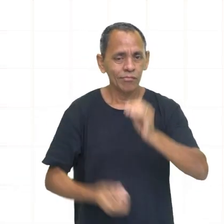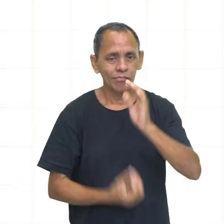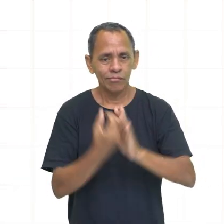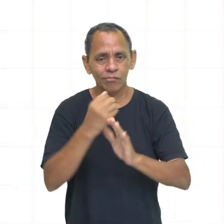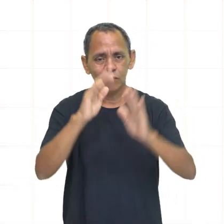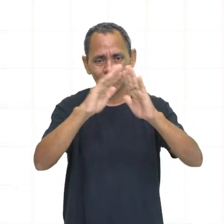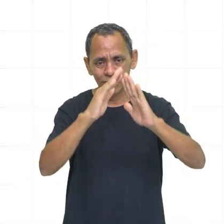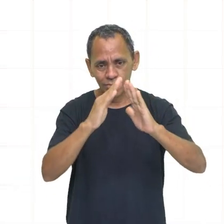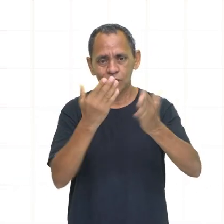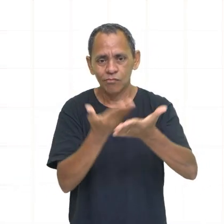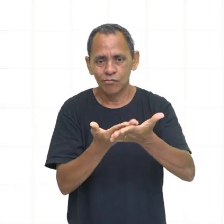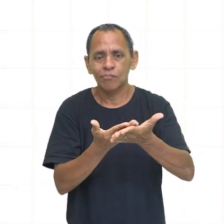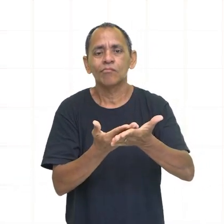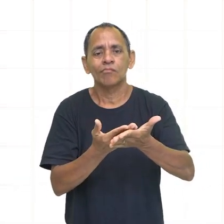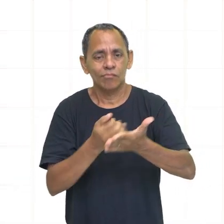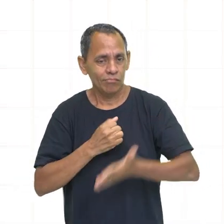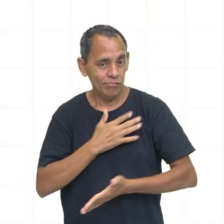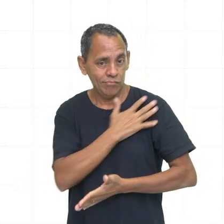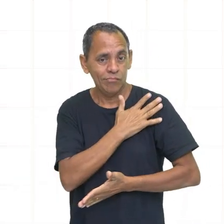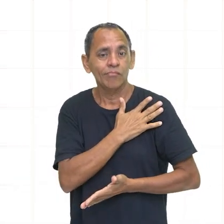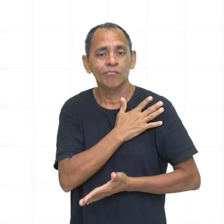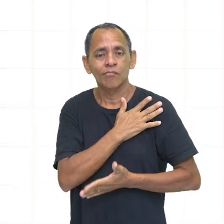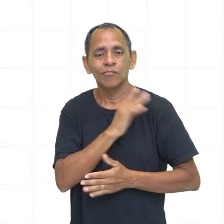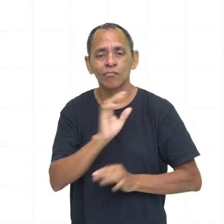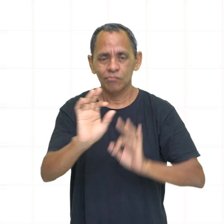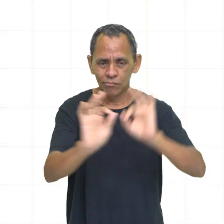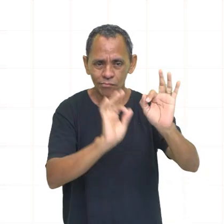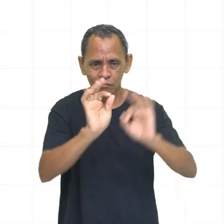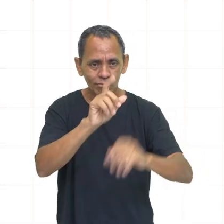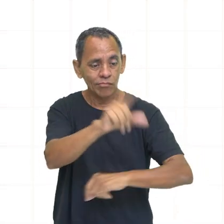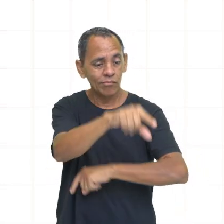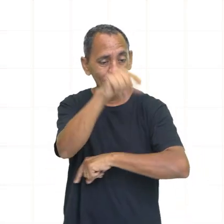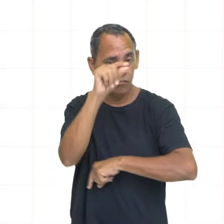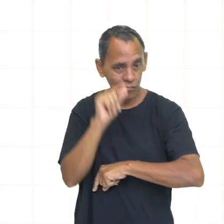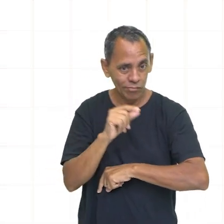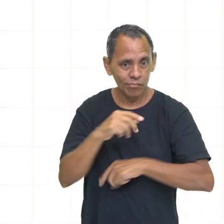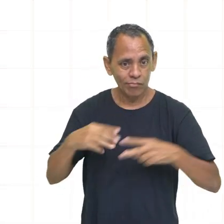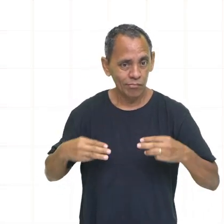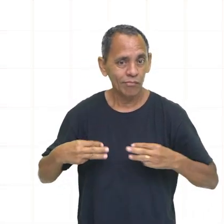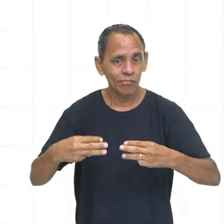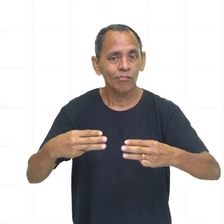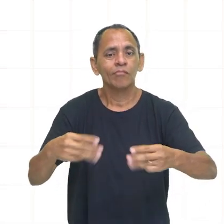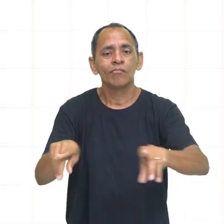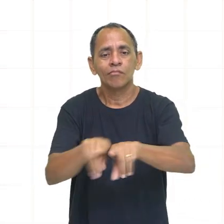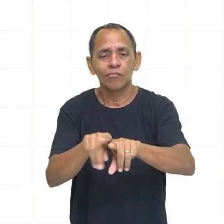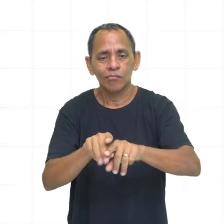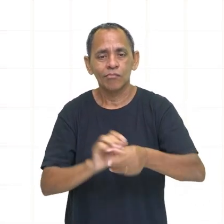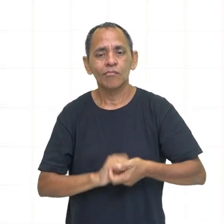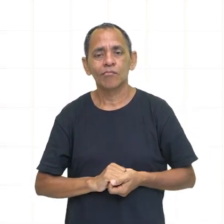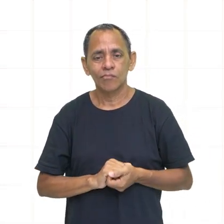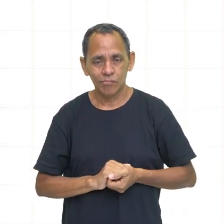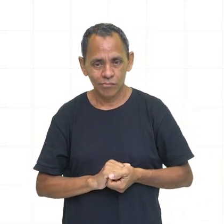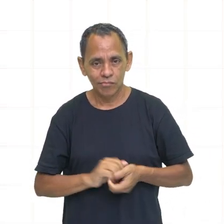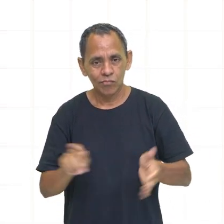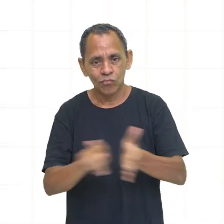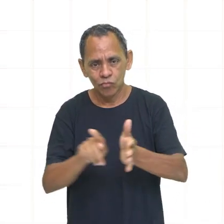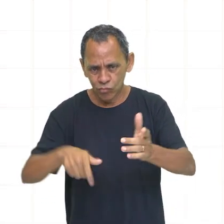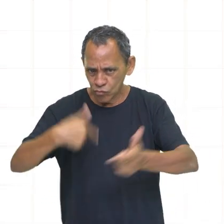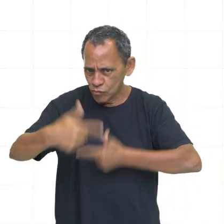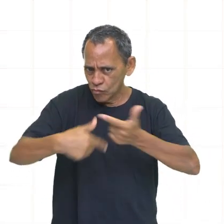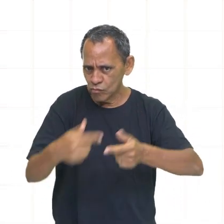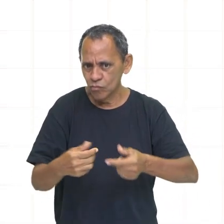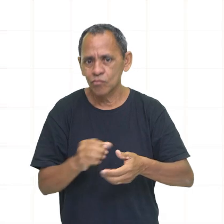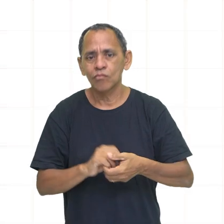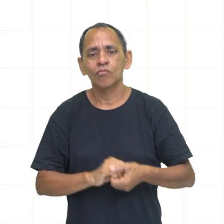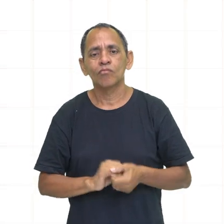Exército, criar escolas militares e nomear ministros para seu gabinete. Outras medidas também